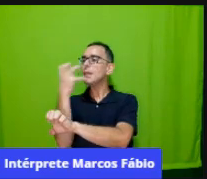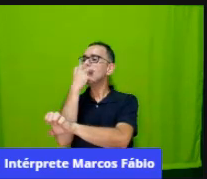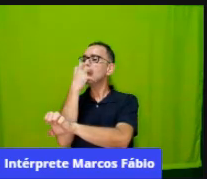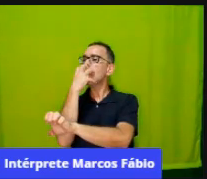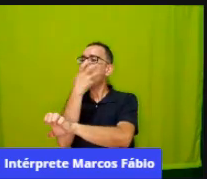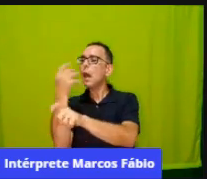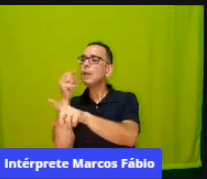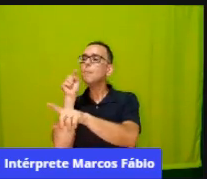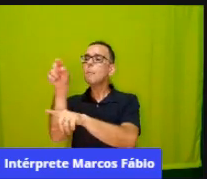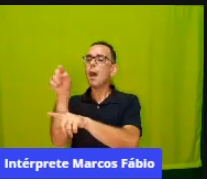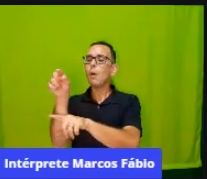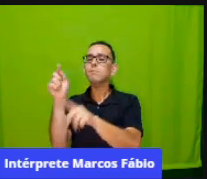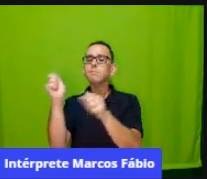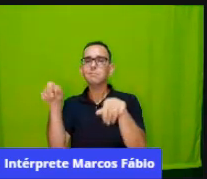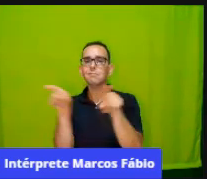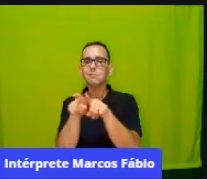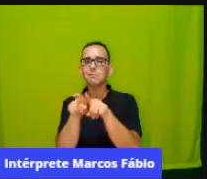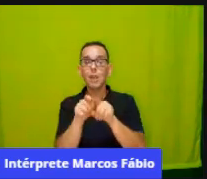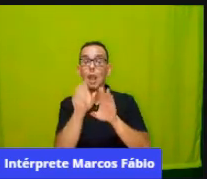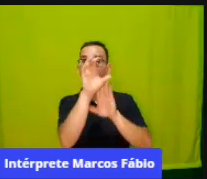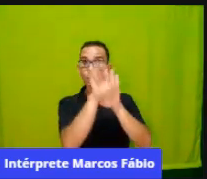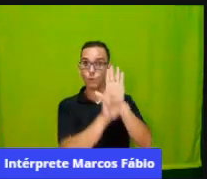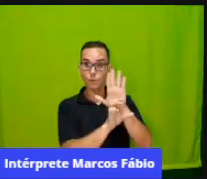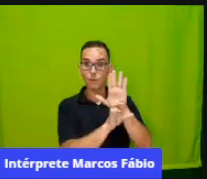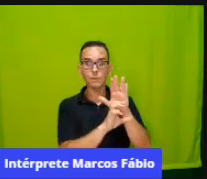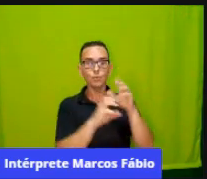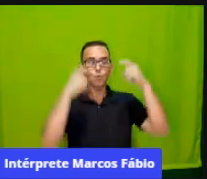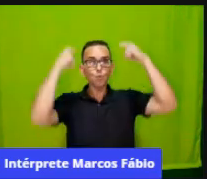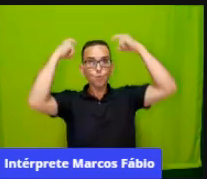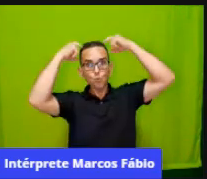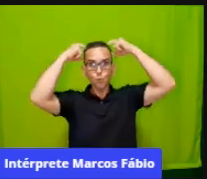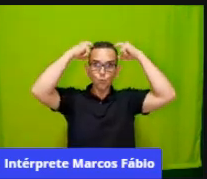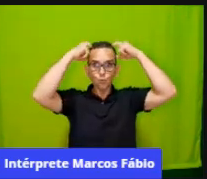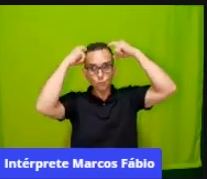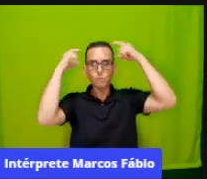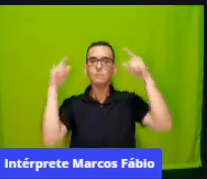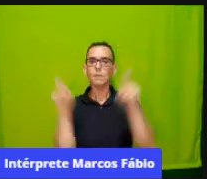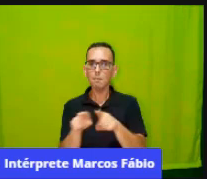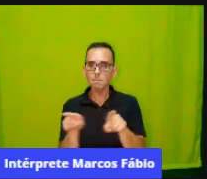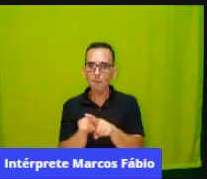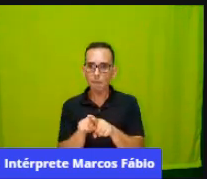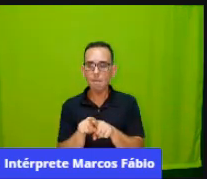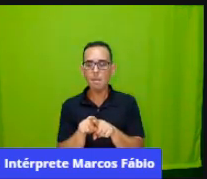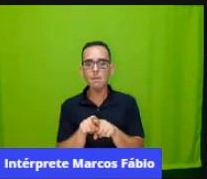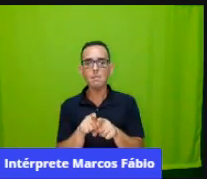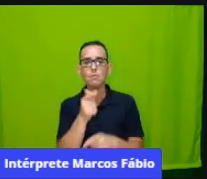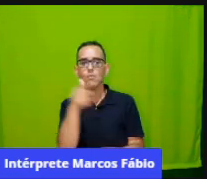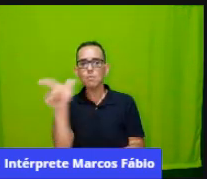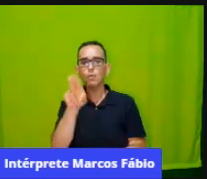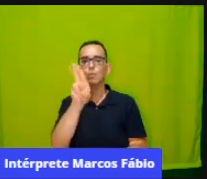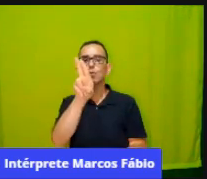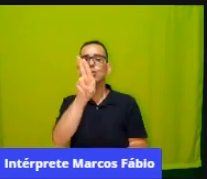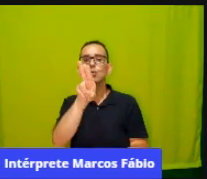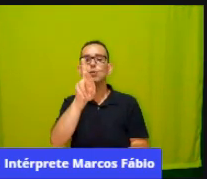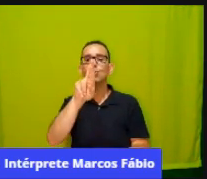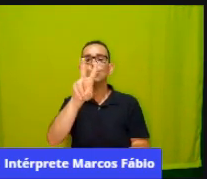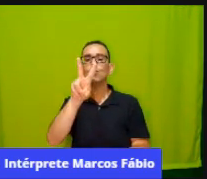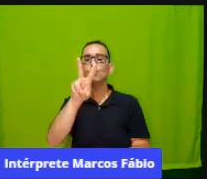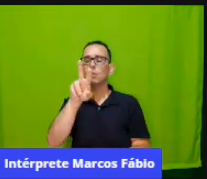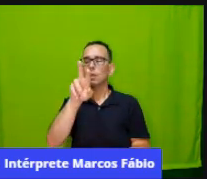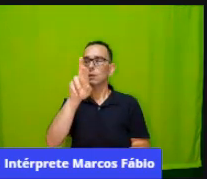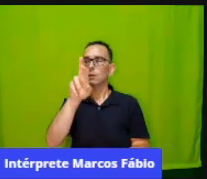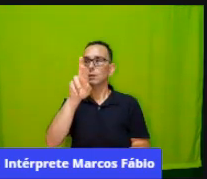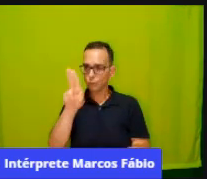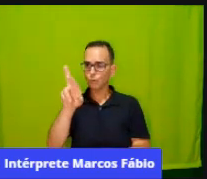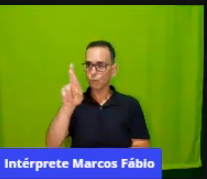Cadê o elefante? Elefante. A gente pode pegar conteúdos, animais, urso, né?